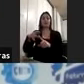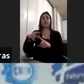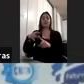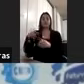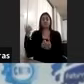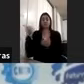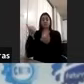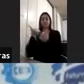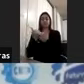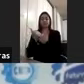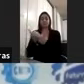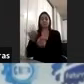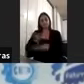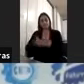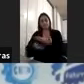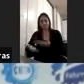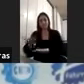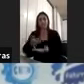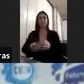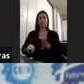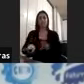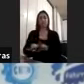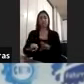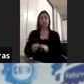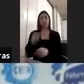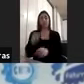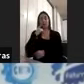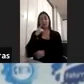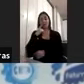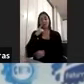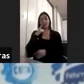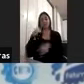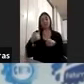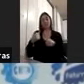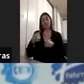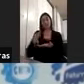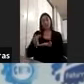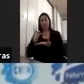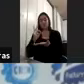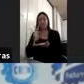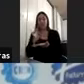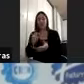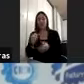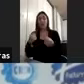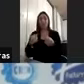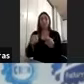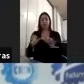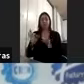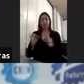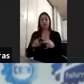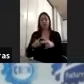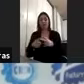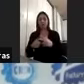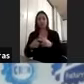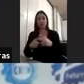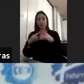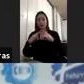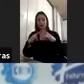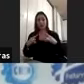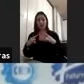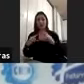cá, né? Alguém está vindo para cá para trazer uma lona, porque tem uma goteira aqui. Alguém sabe, daí alguém já responde, estou indo, estou saindo de casa